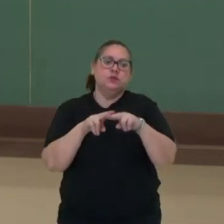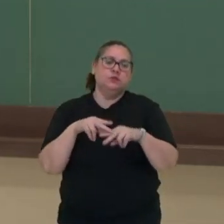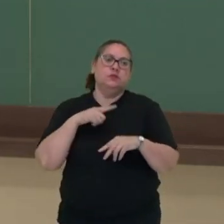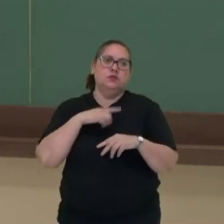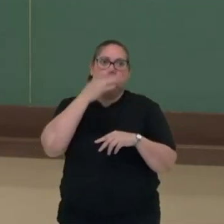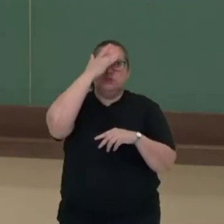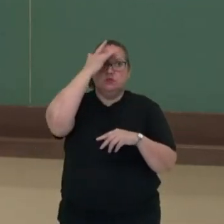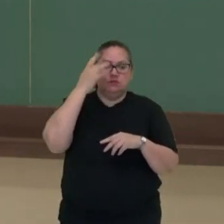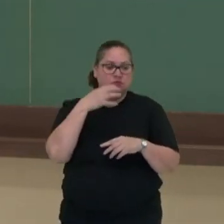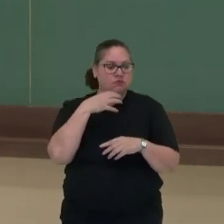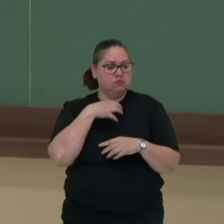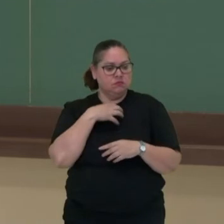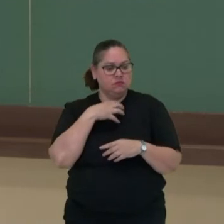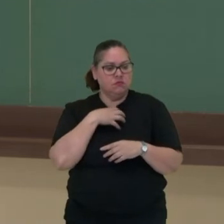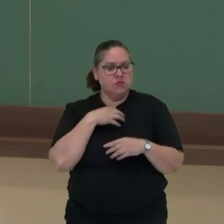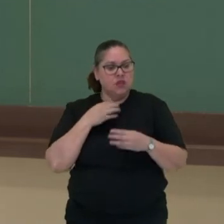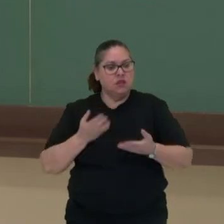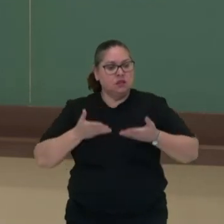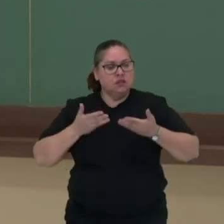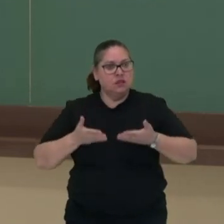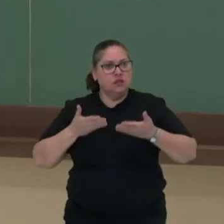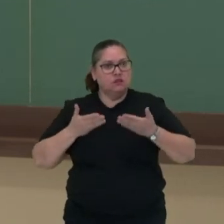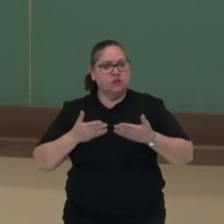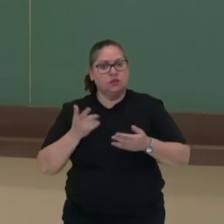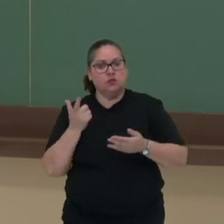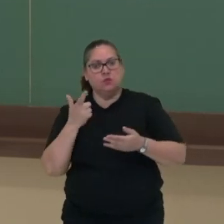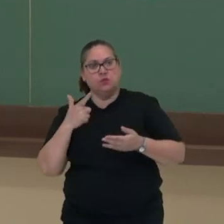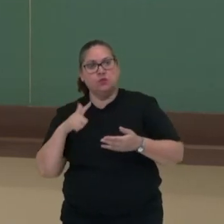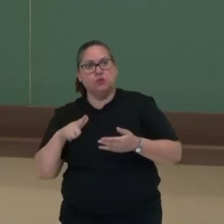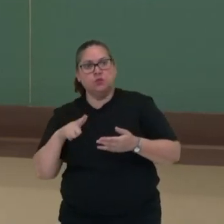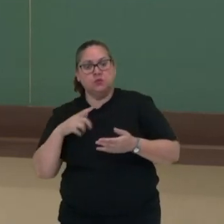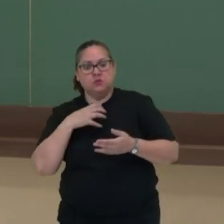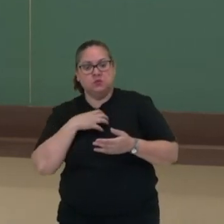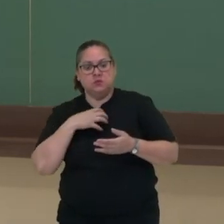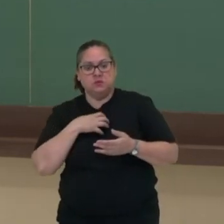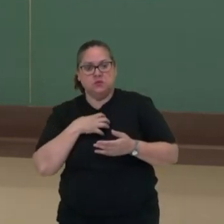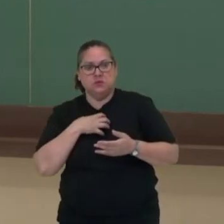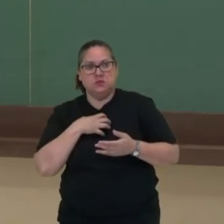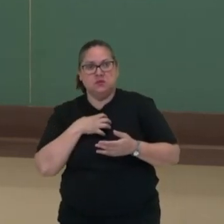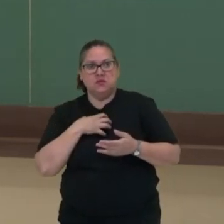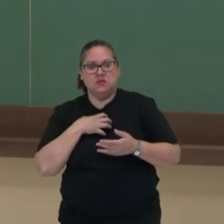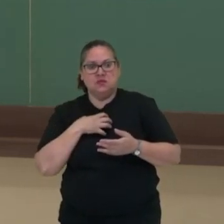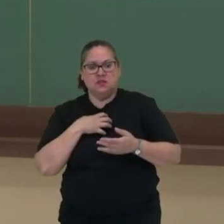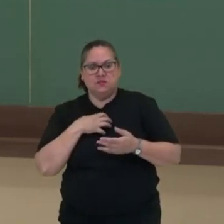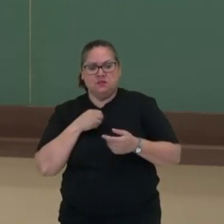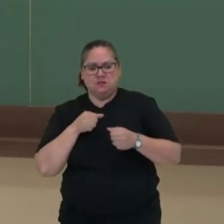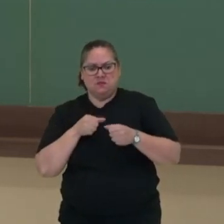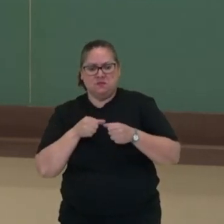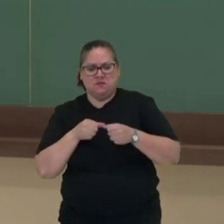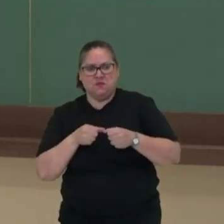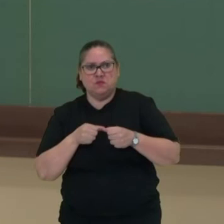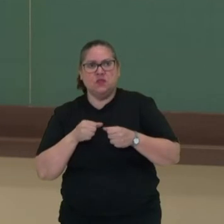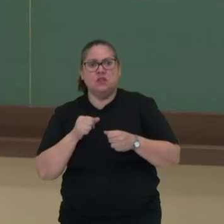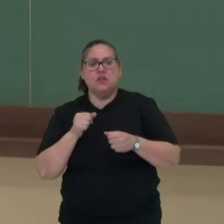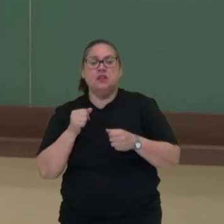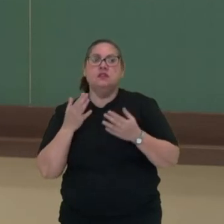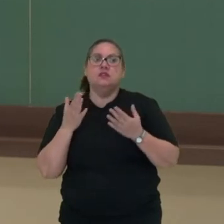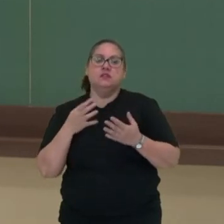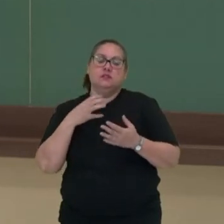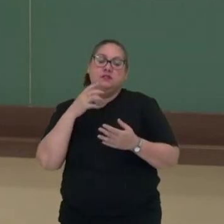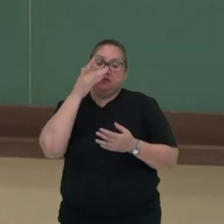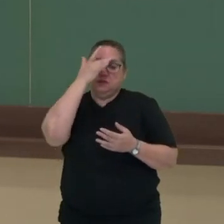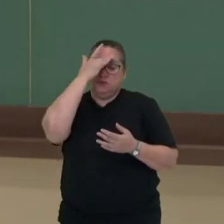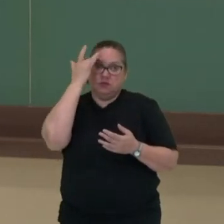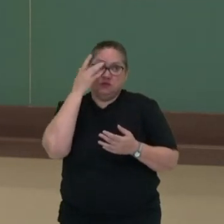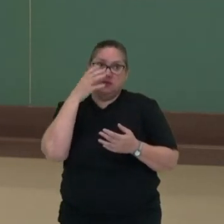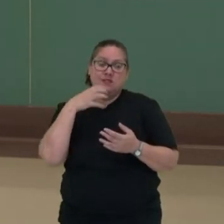pessoas que têm sintomas leves, tem outras pessoas que têm sintomas mais acentuados e infelizmente tem